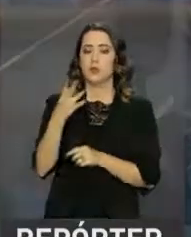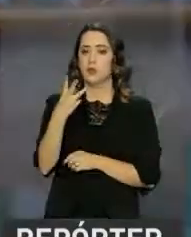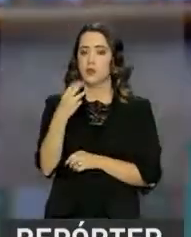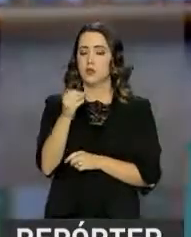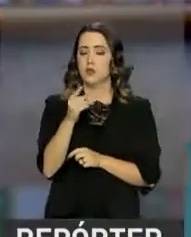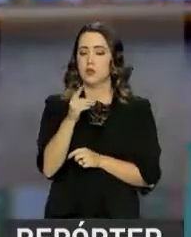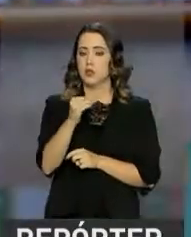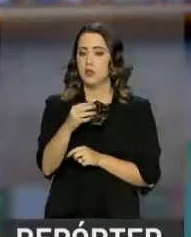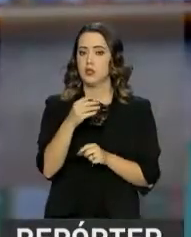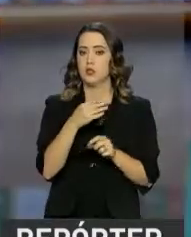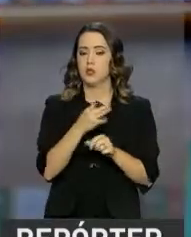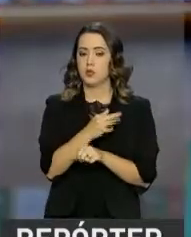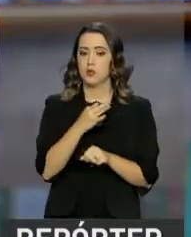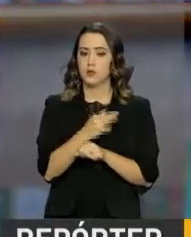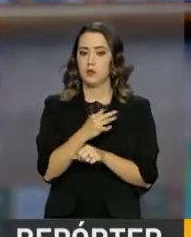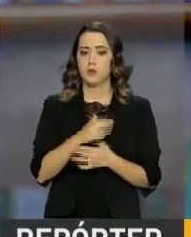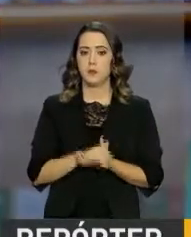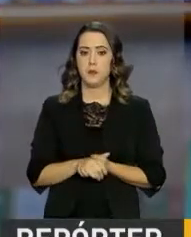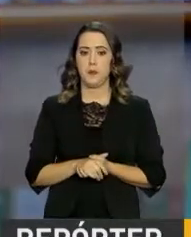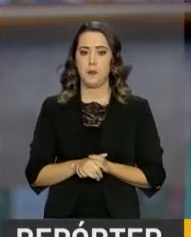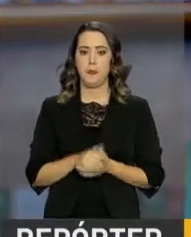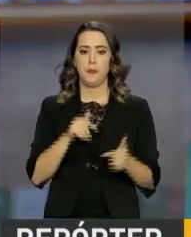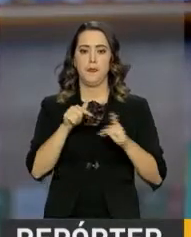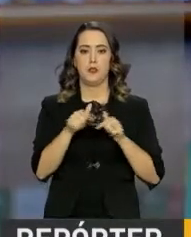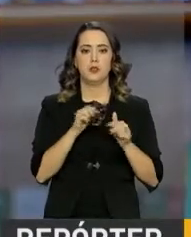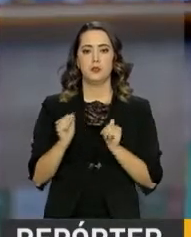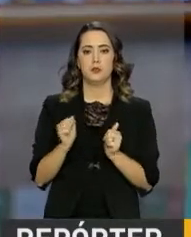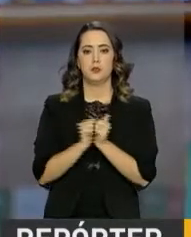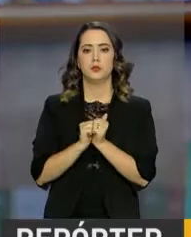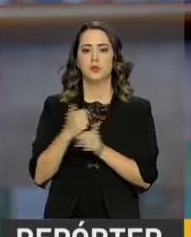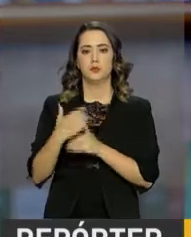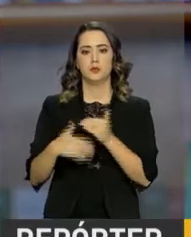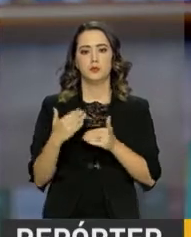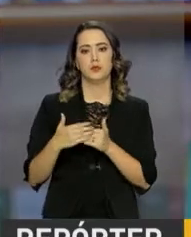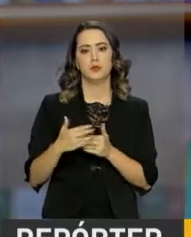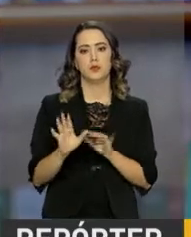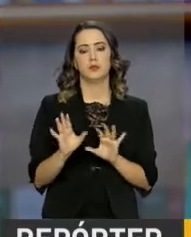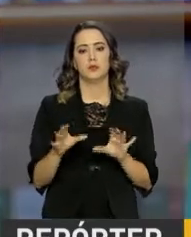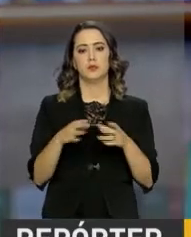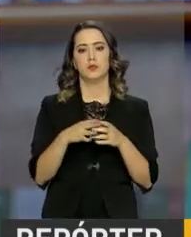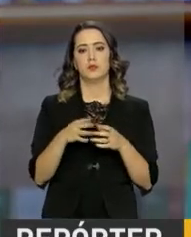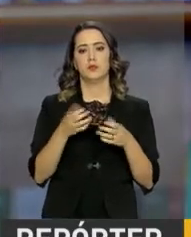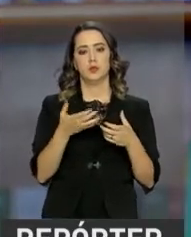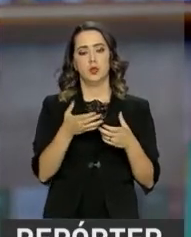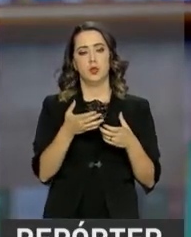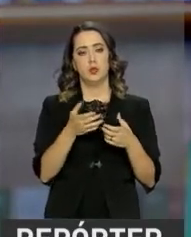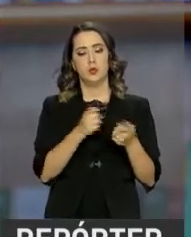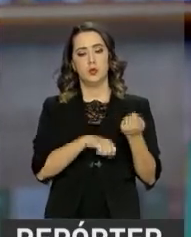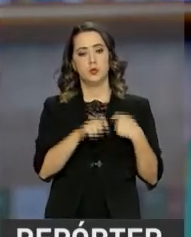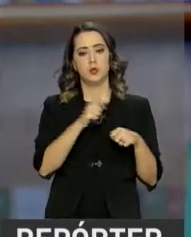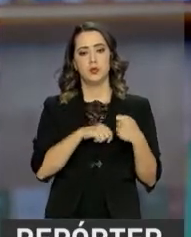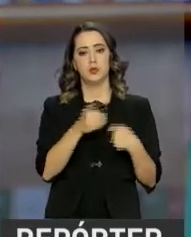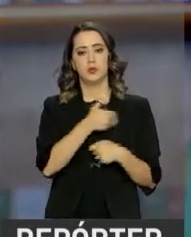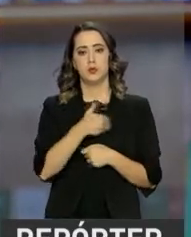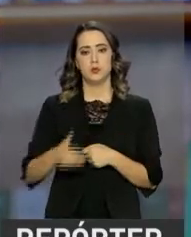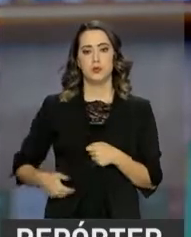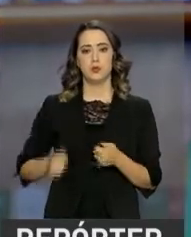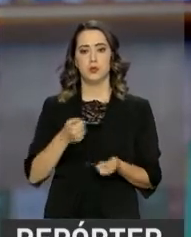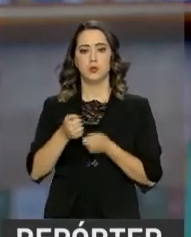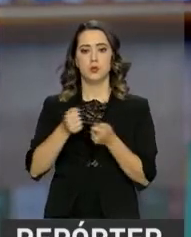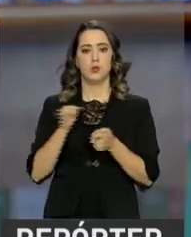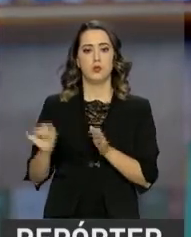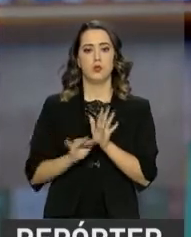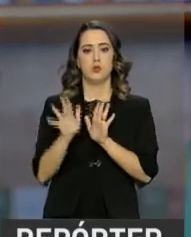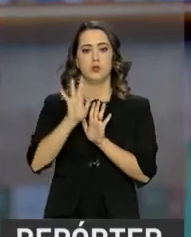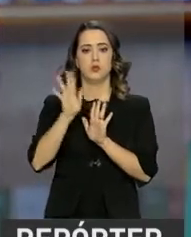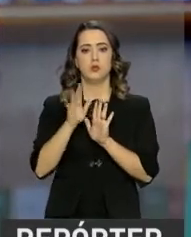férias. Com essas ações, junto com as ações desenvolvidas pela equipe econômica do governo, que foi o controle da